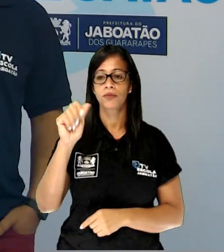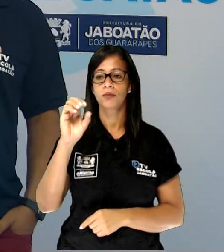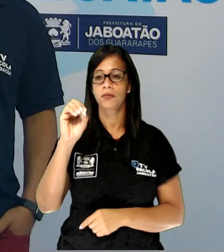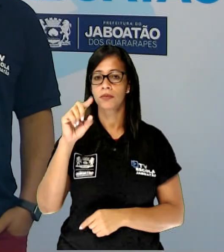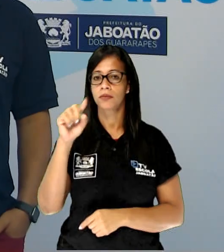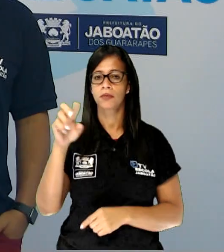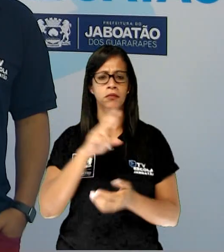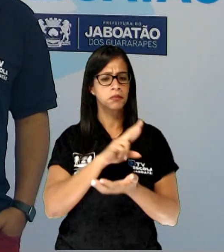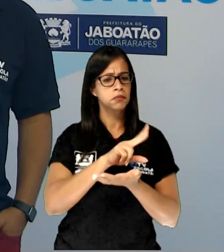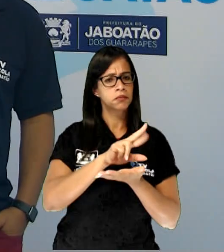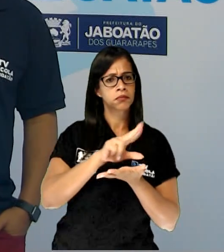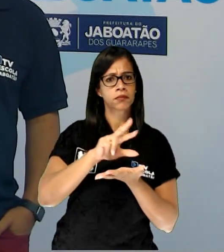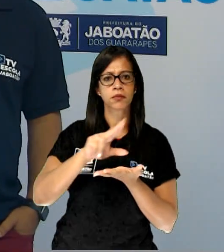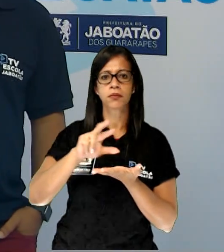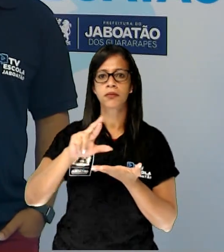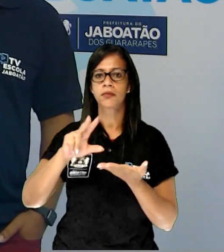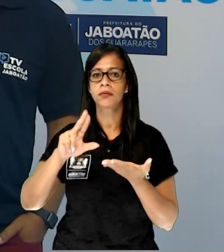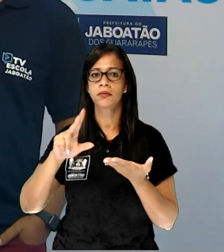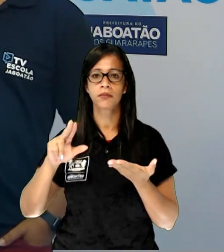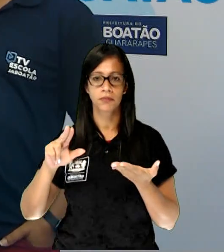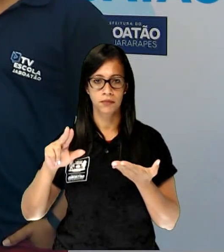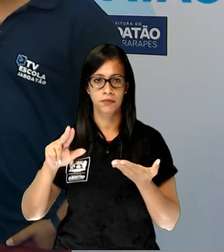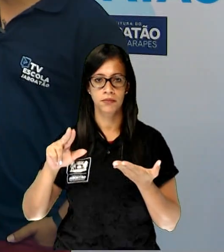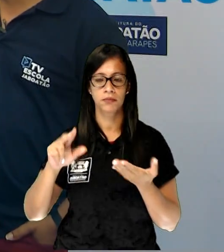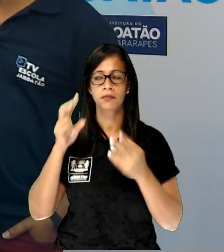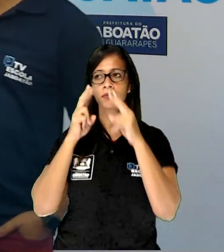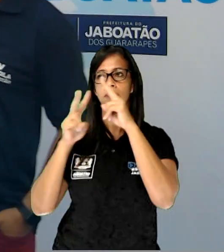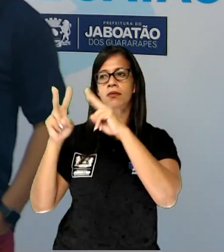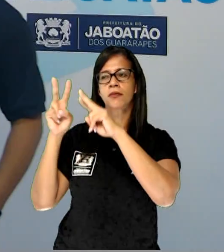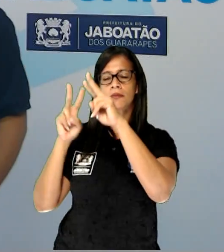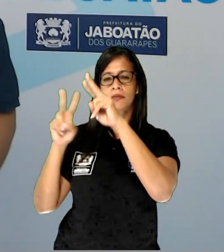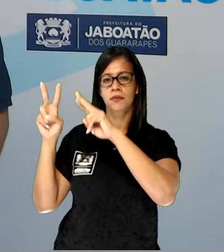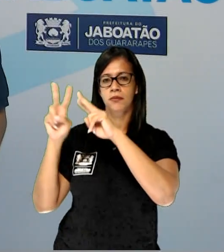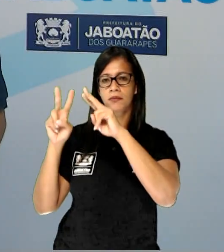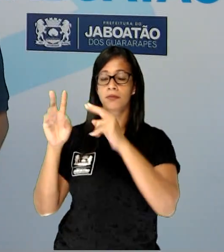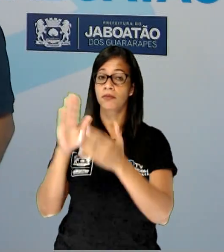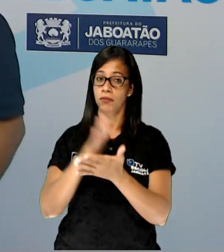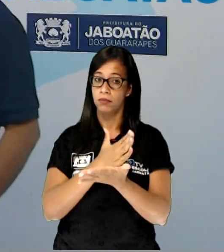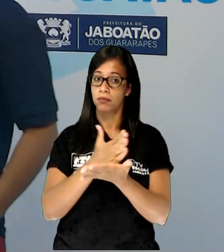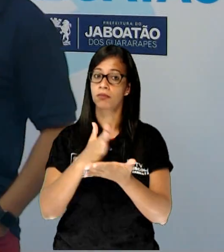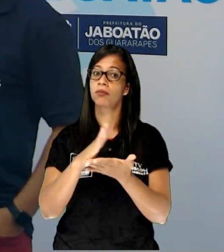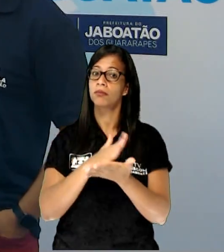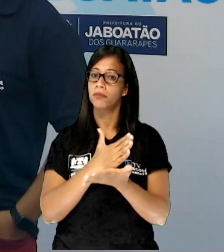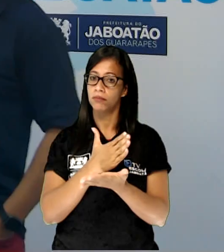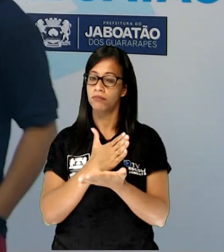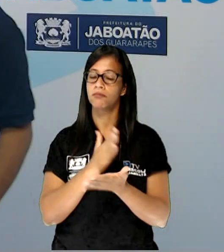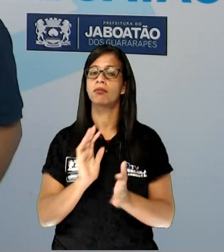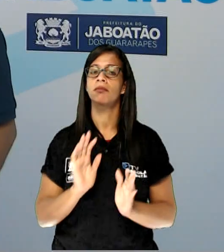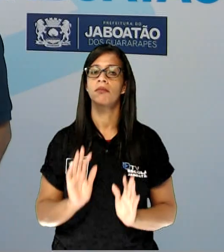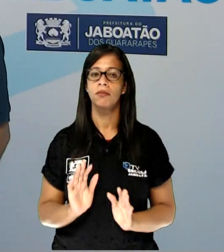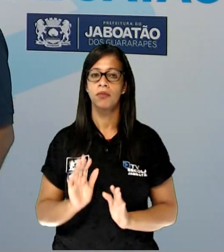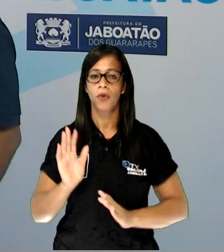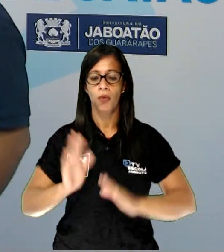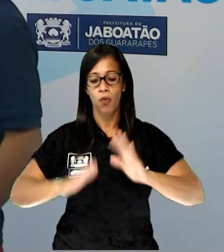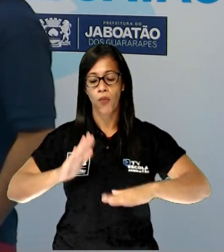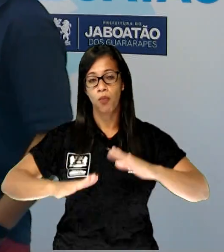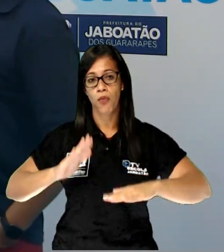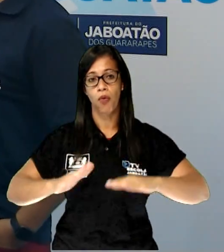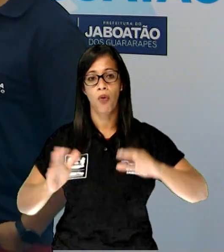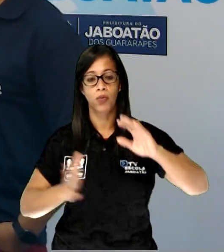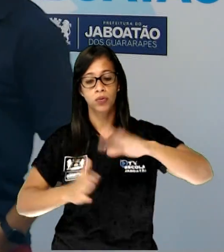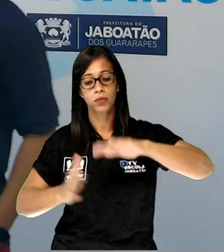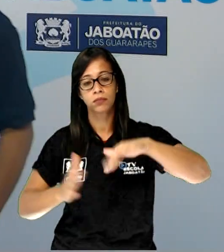Esses instrumentos que a gente está vendo aqui são alguns dos instrumentos de percussão, né? O bombo, o tímpano, o